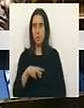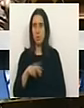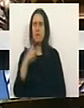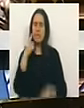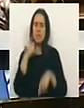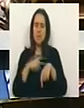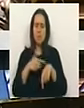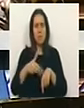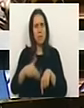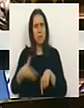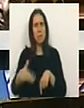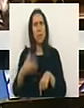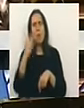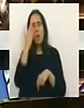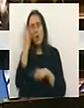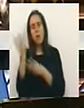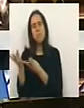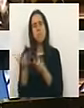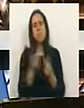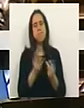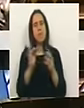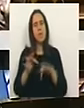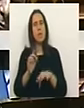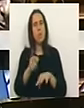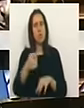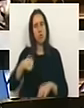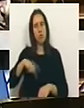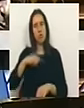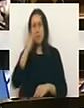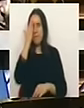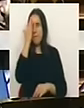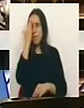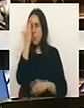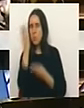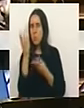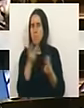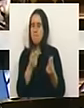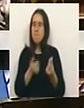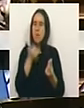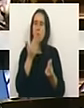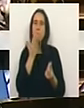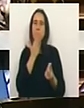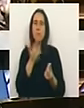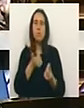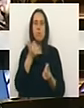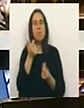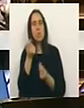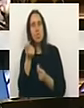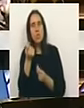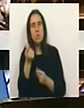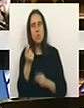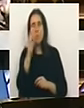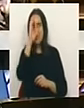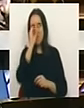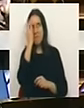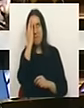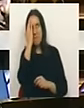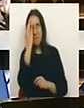seu tempo os números finais. Nós julgamos que os números serão um bocadinho melhores do que aqueles que o próprio Governo acabou por